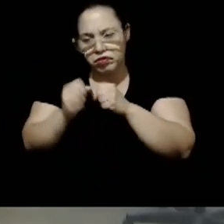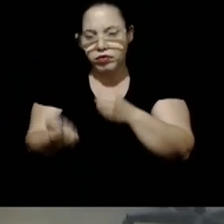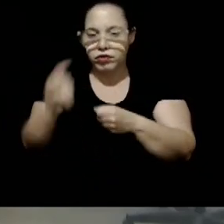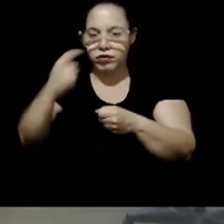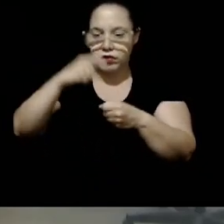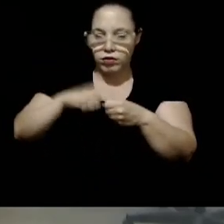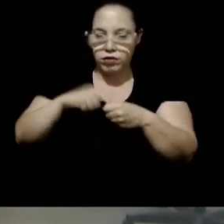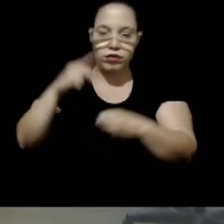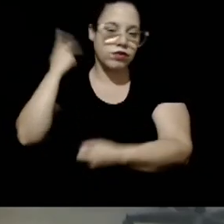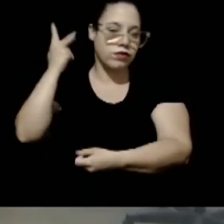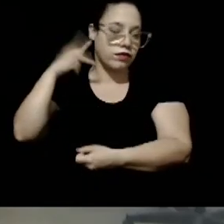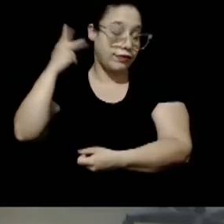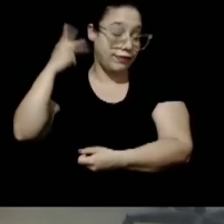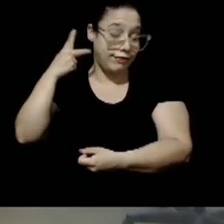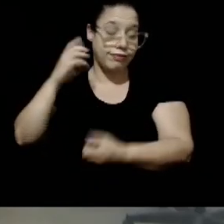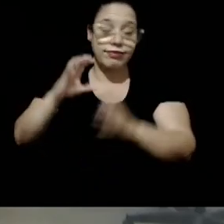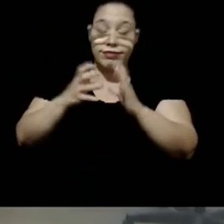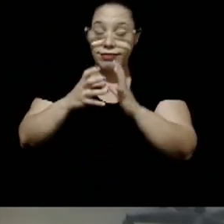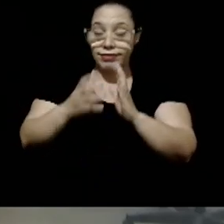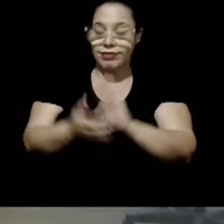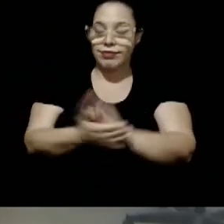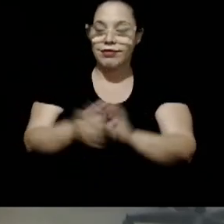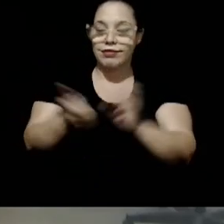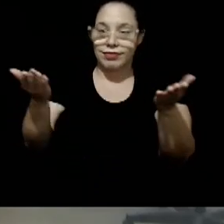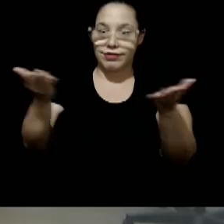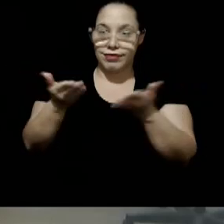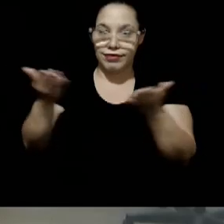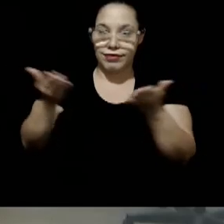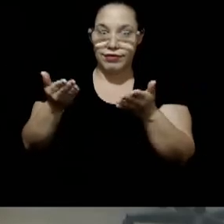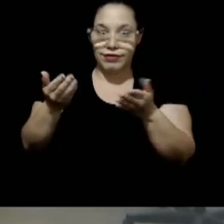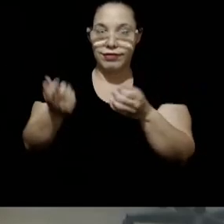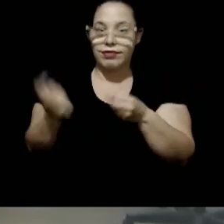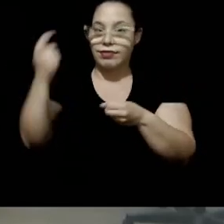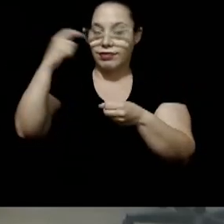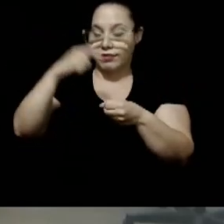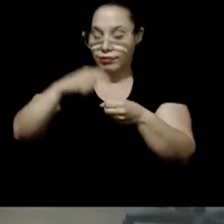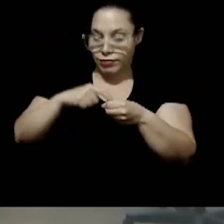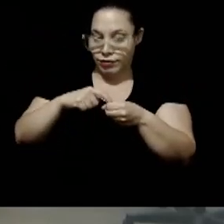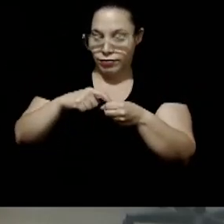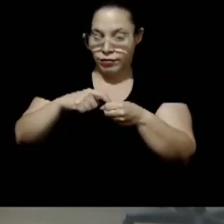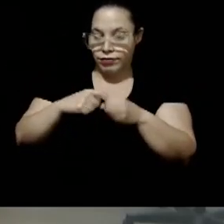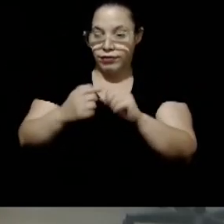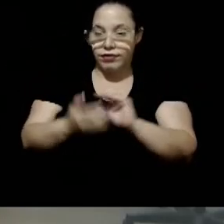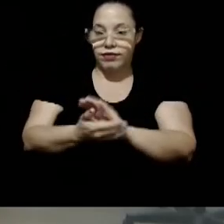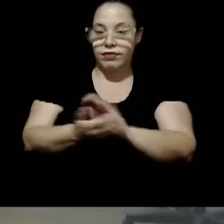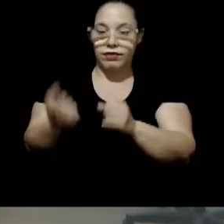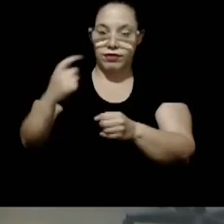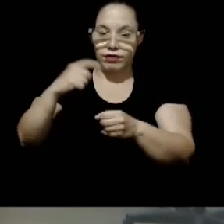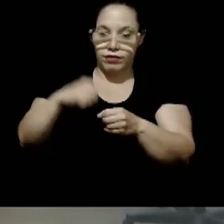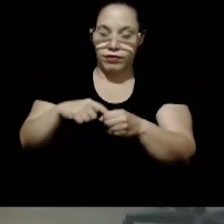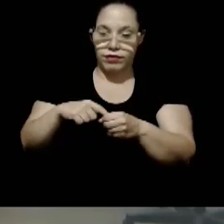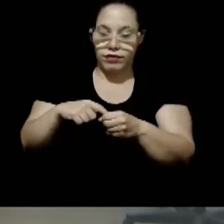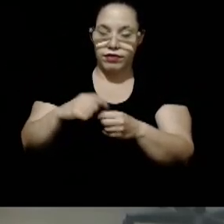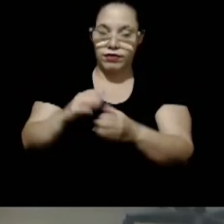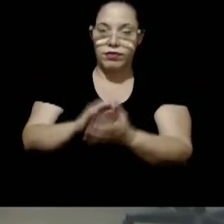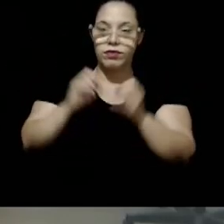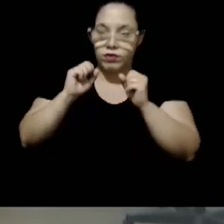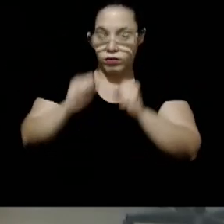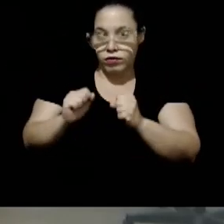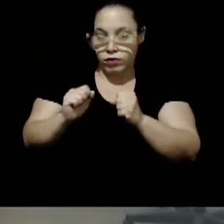parlamentares Então fique agora em instantes né com o retorno aí e a possível